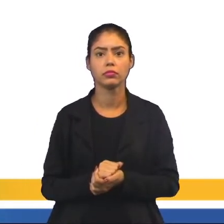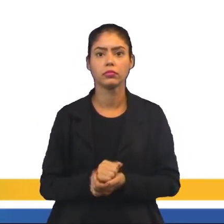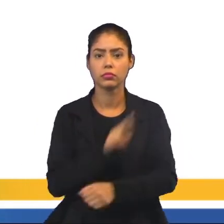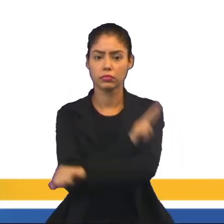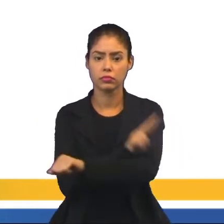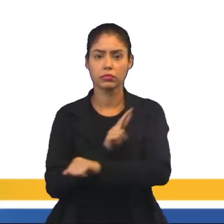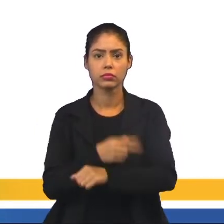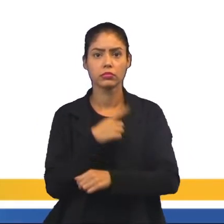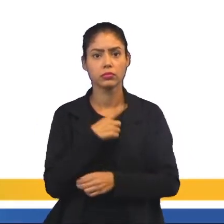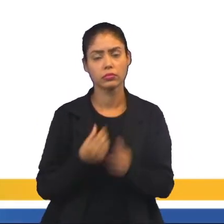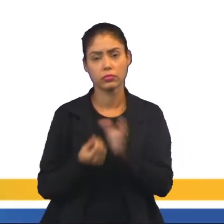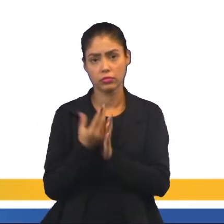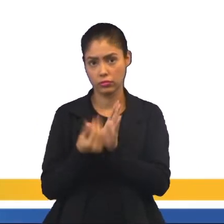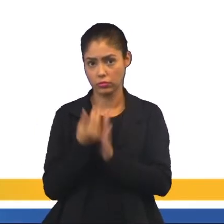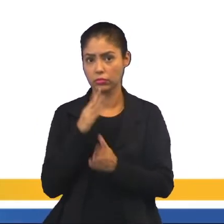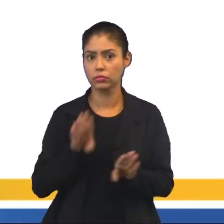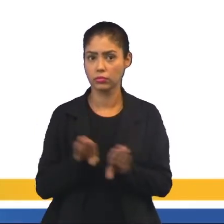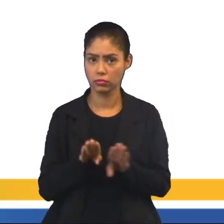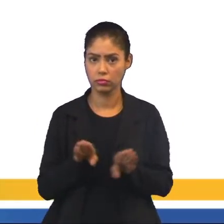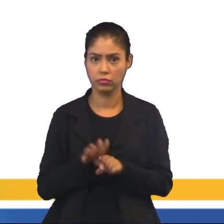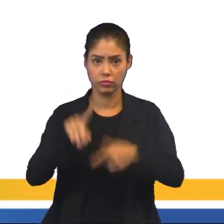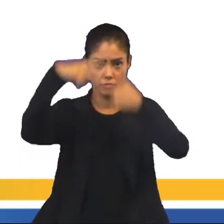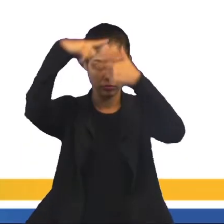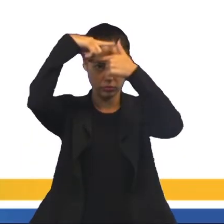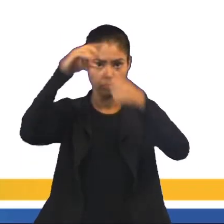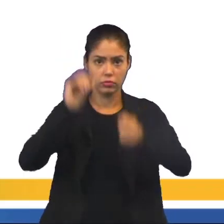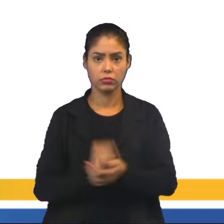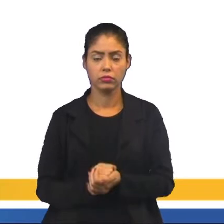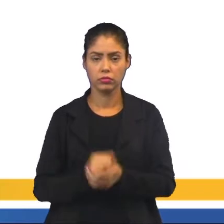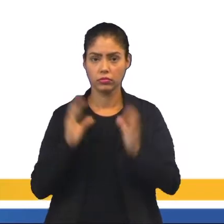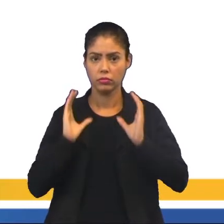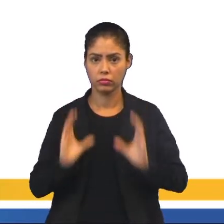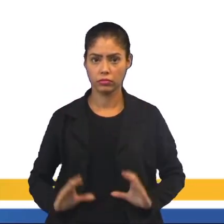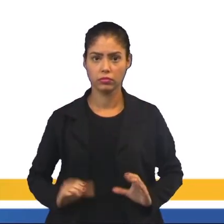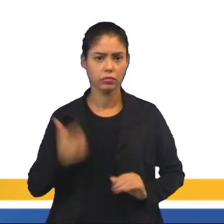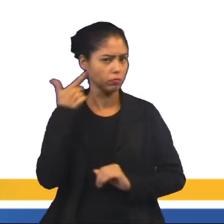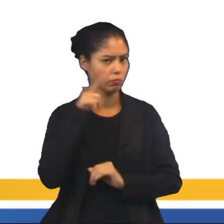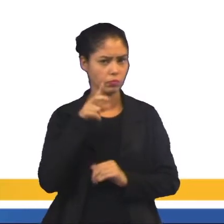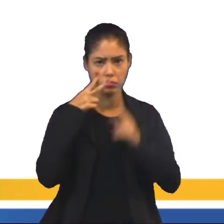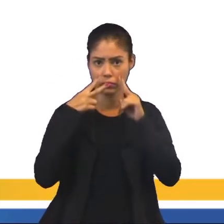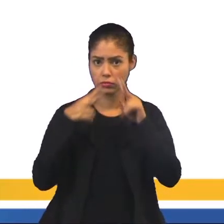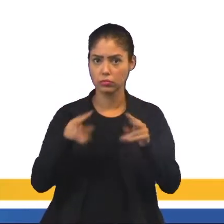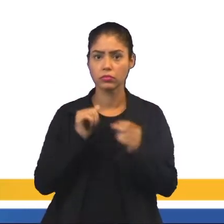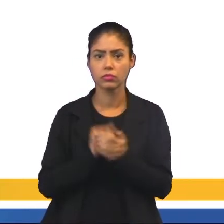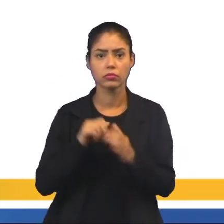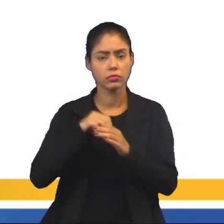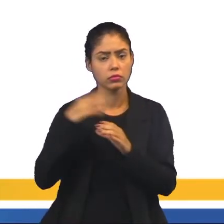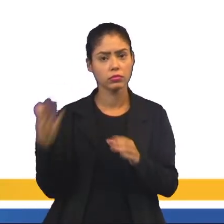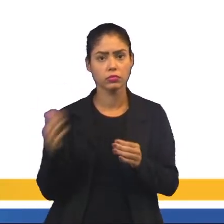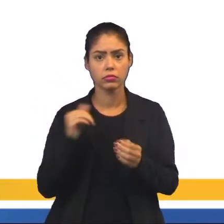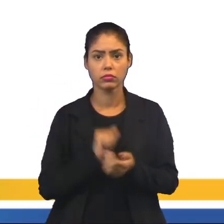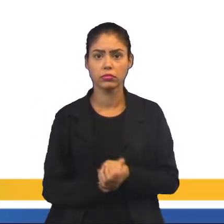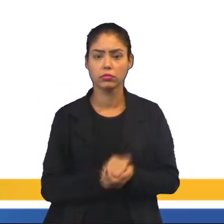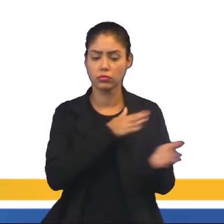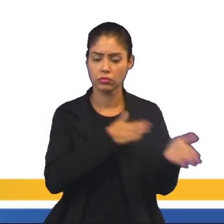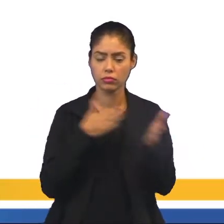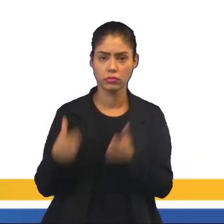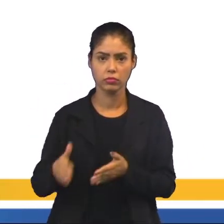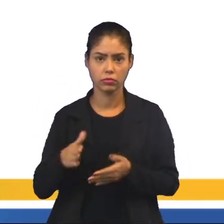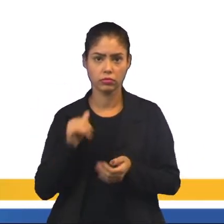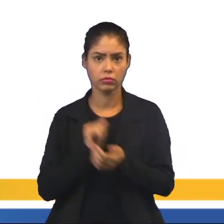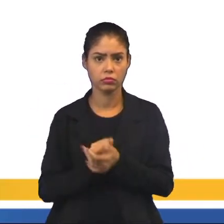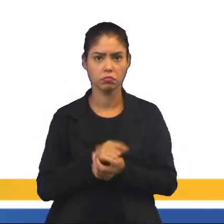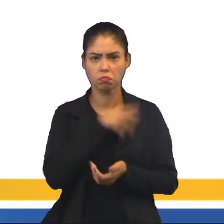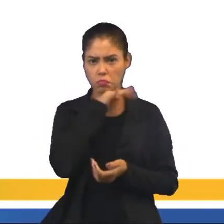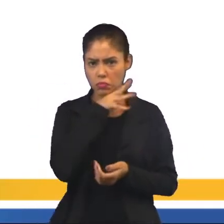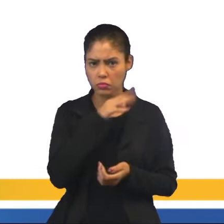religião, porque existe religião que também aliena o cidadão. Ele não consegue ver fora da bolha, passa a ser